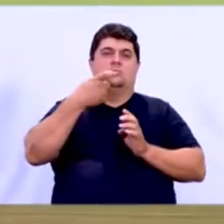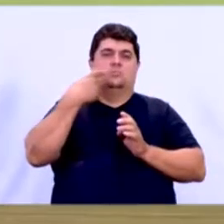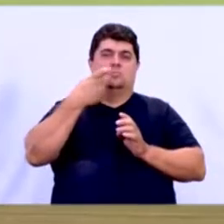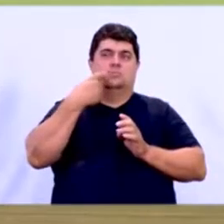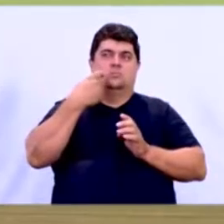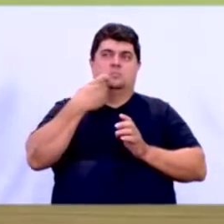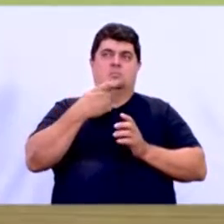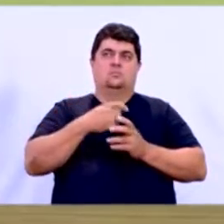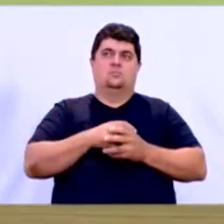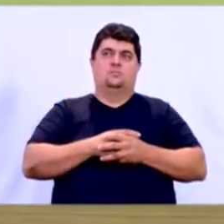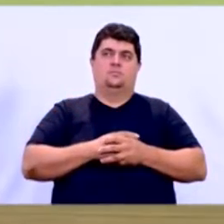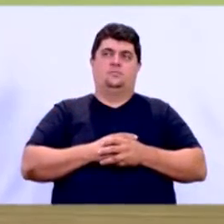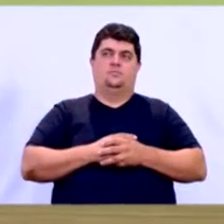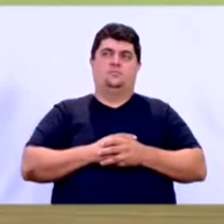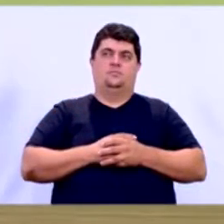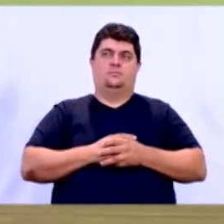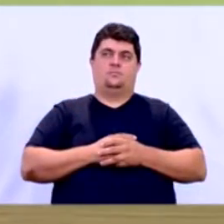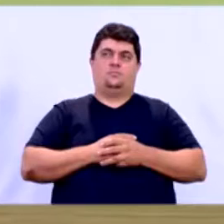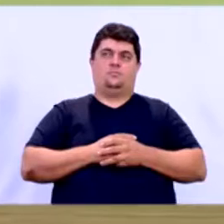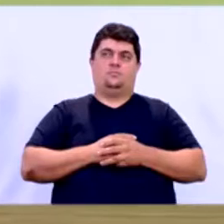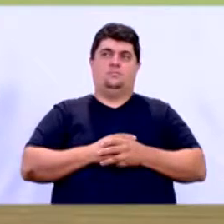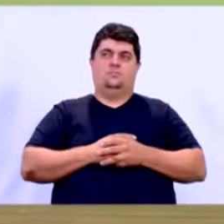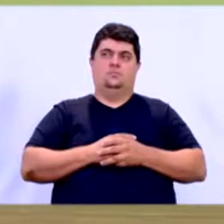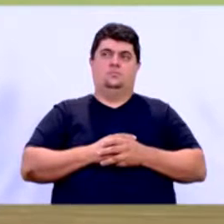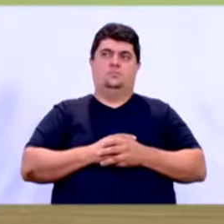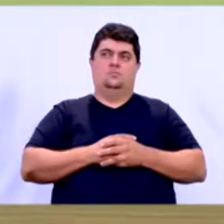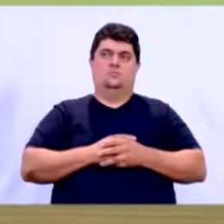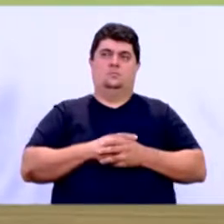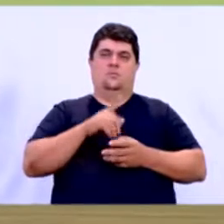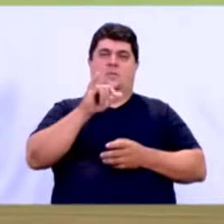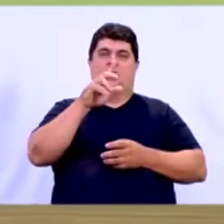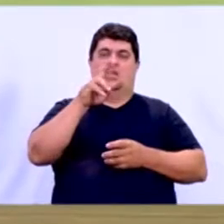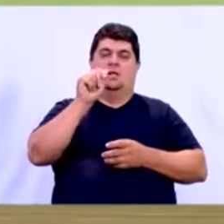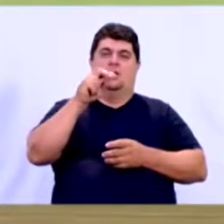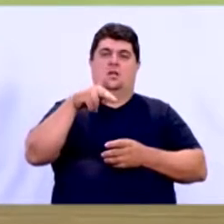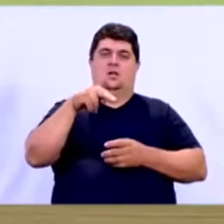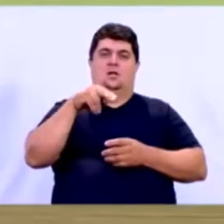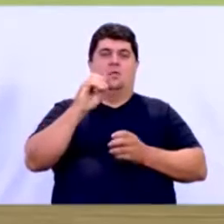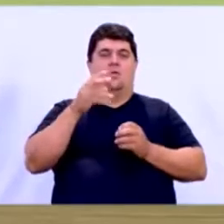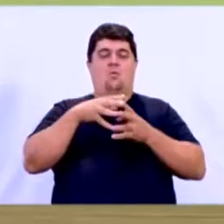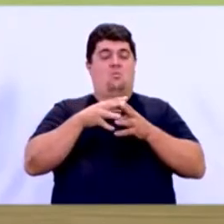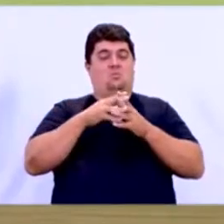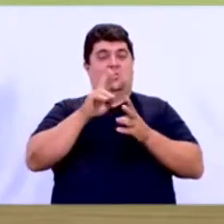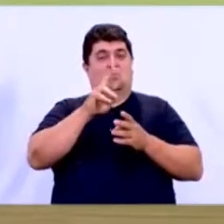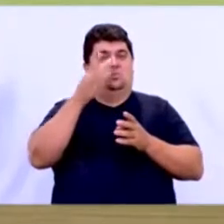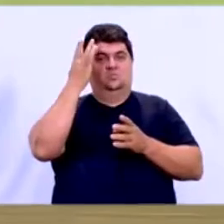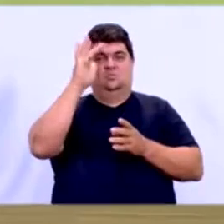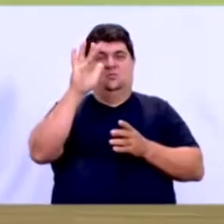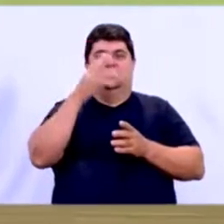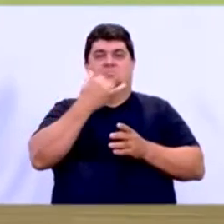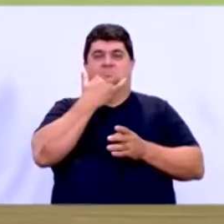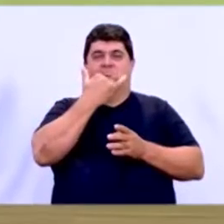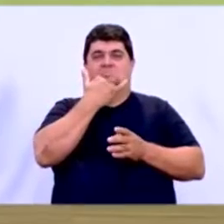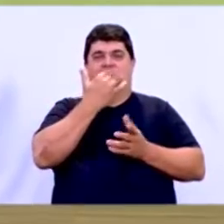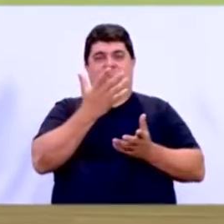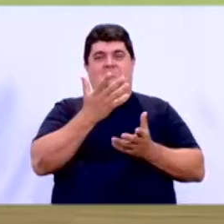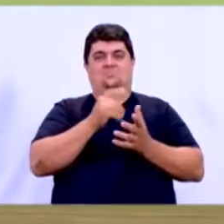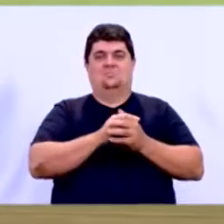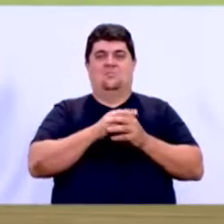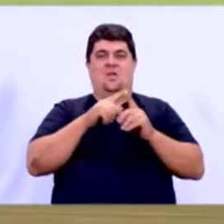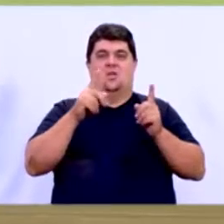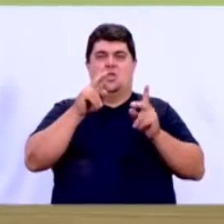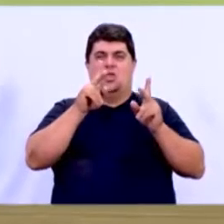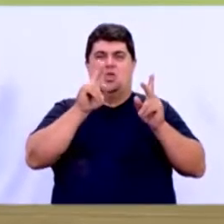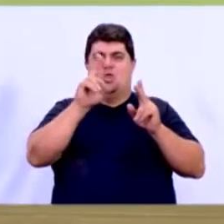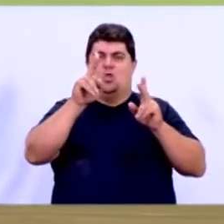vocês confirmem no chat aqui se tem Líria em Porto Velho e Líria também em Médici, ou eu confundi os nomes. Tá? Desculpa se eu confundi, mas eu acredito que seja o